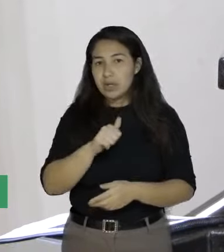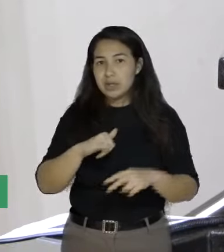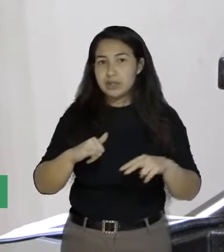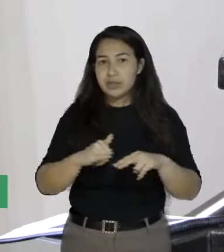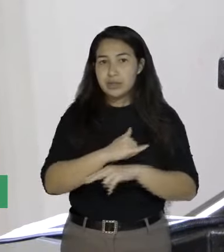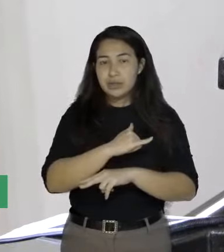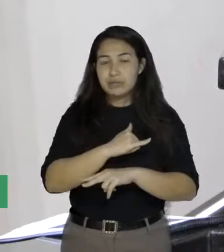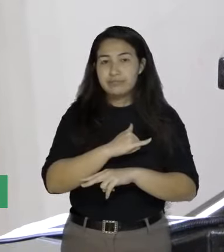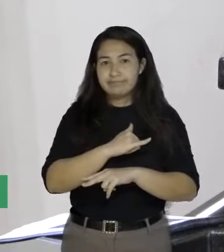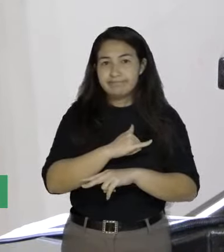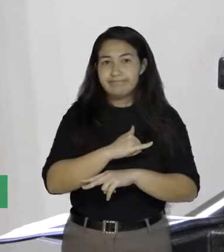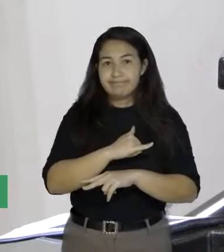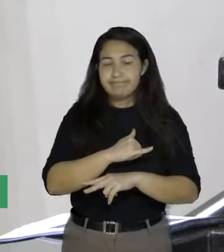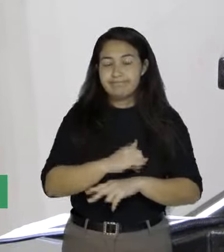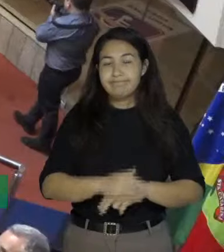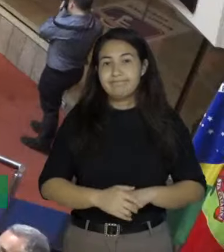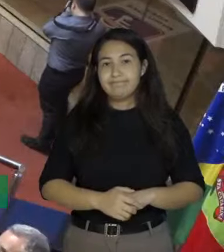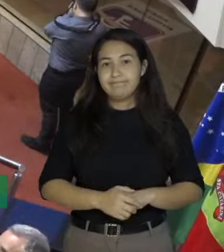violência doméstica